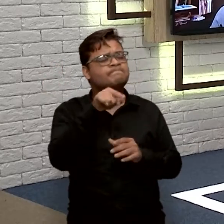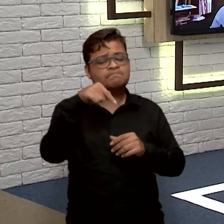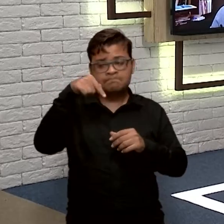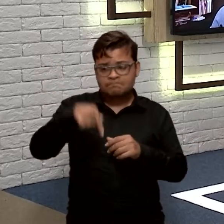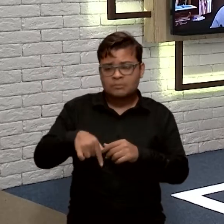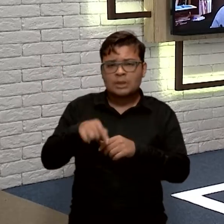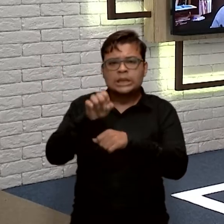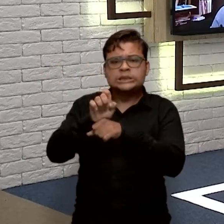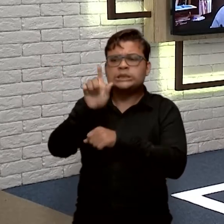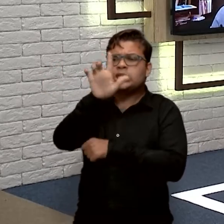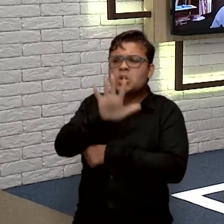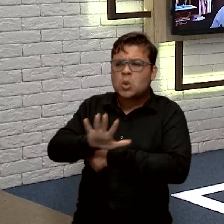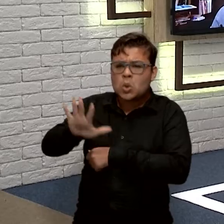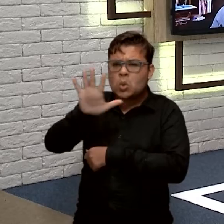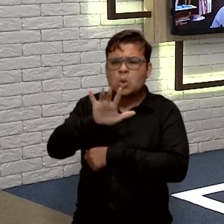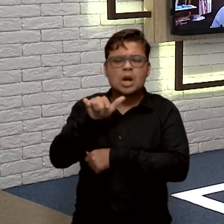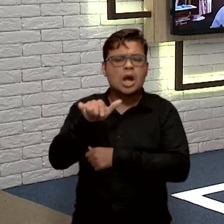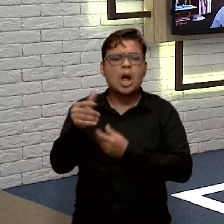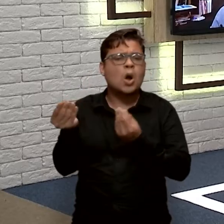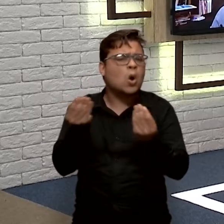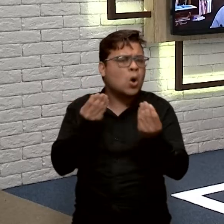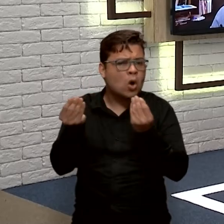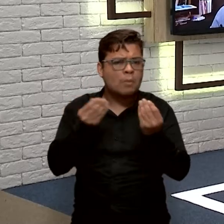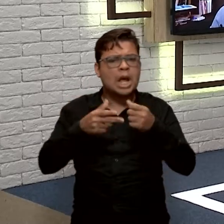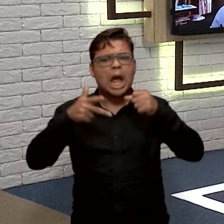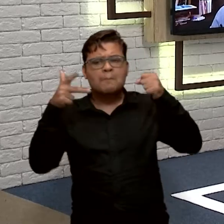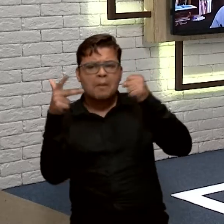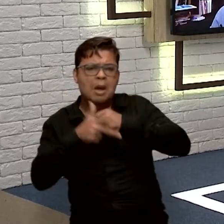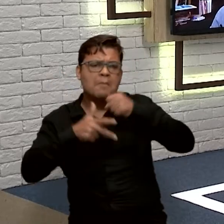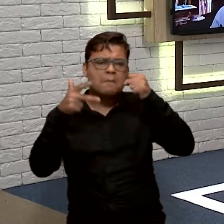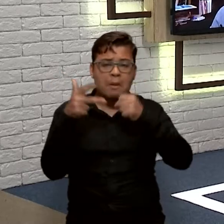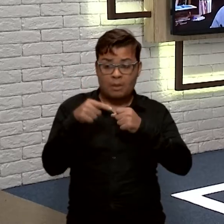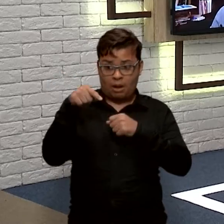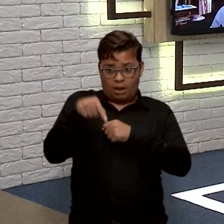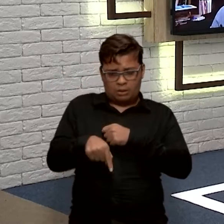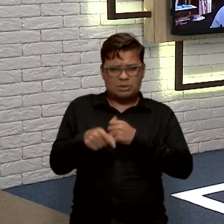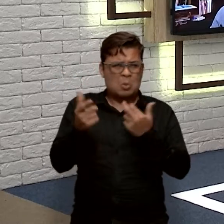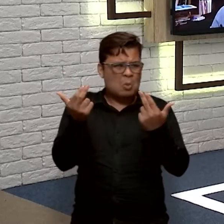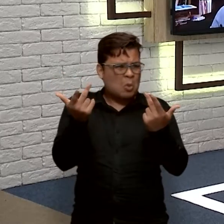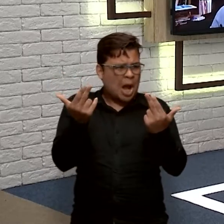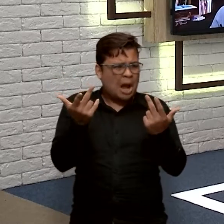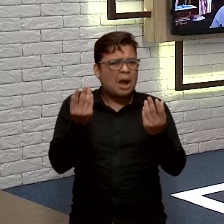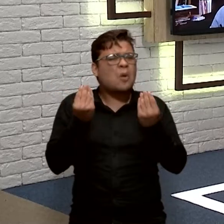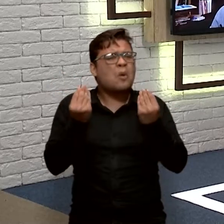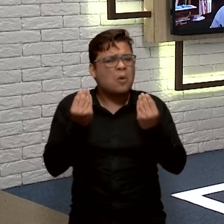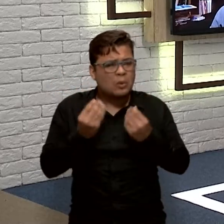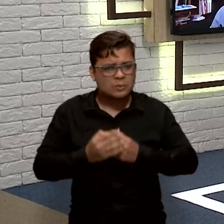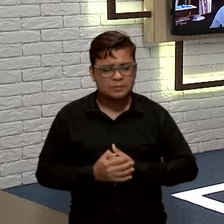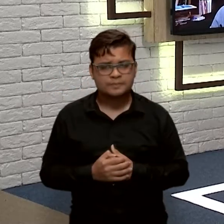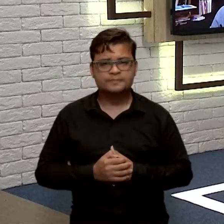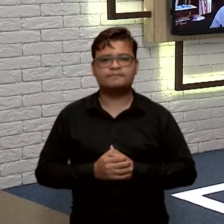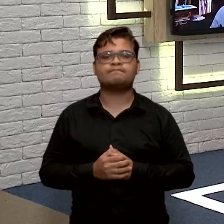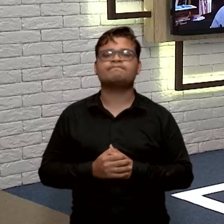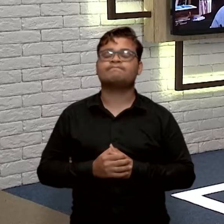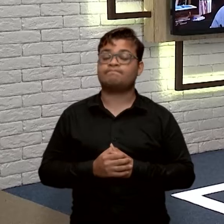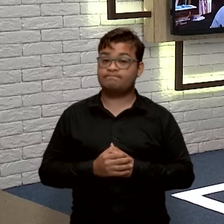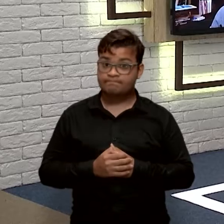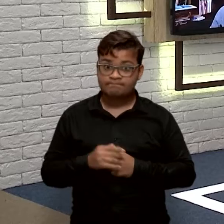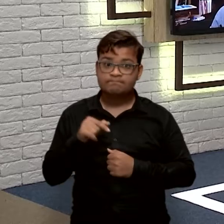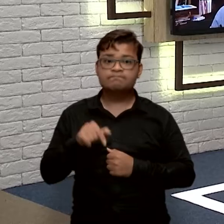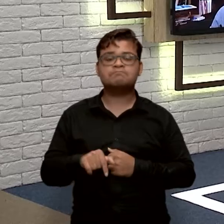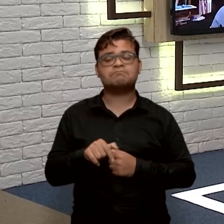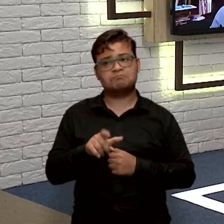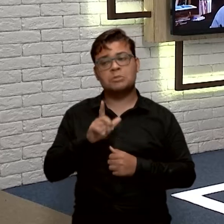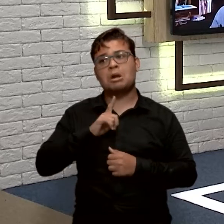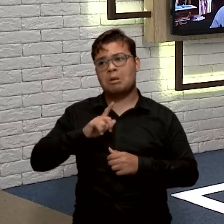pode dizer o mesmo da cena aqui, do hip hop, do rap daqui, do estado? Olha, é uma cena muito diversa, né?